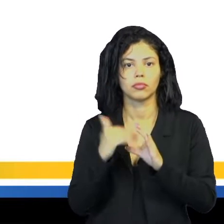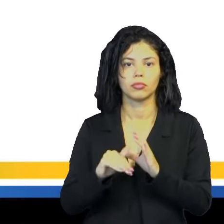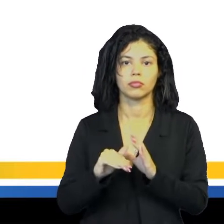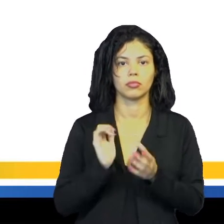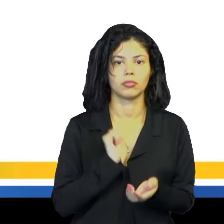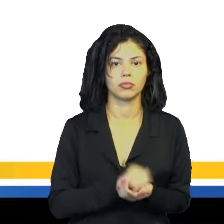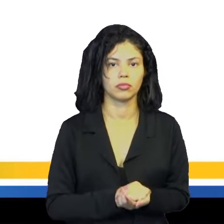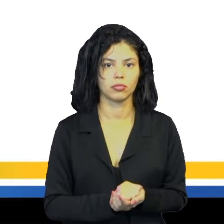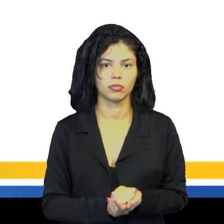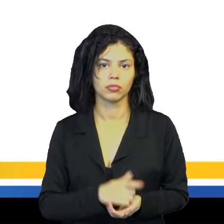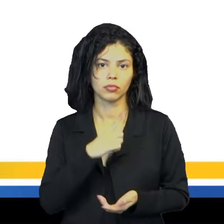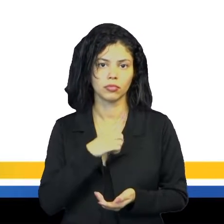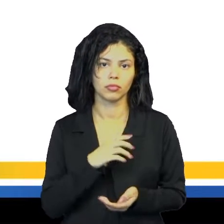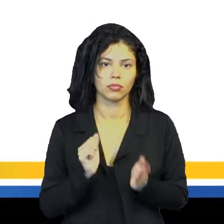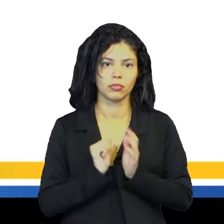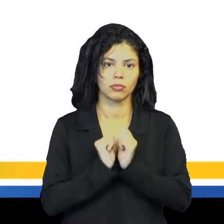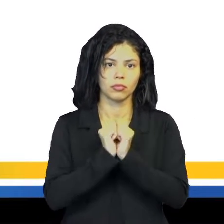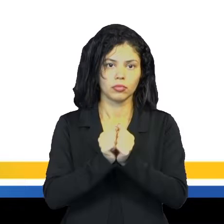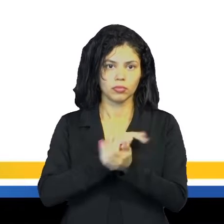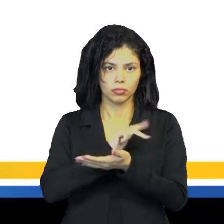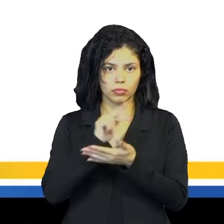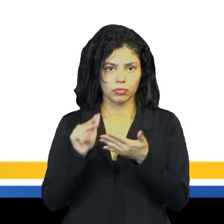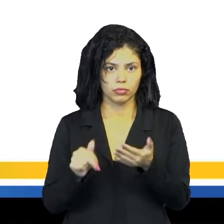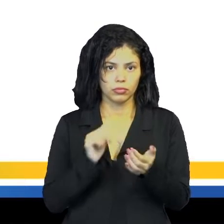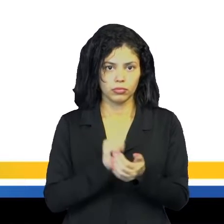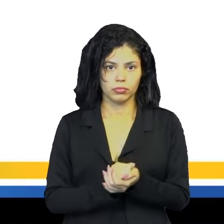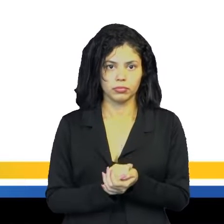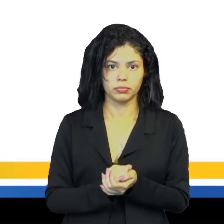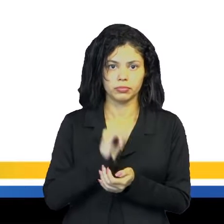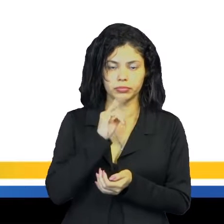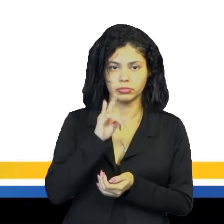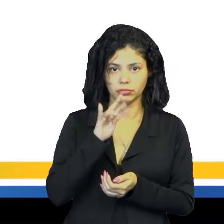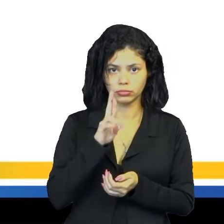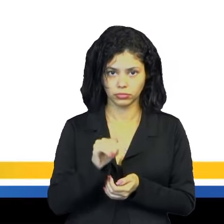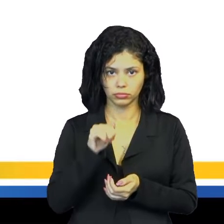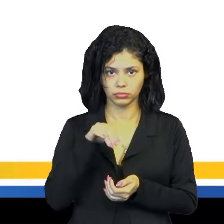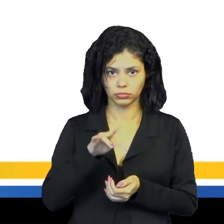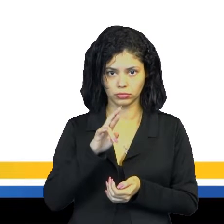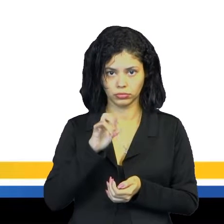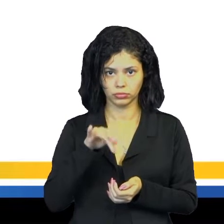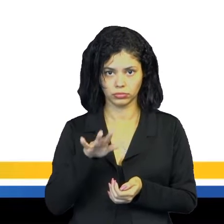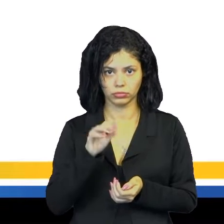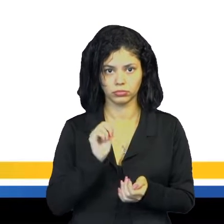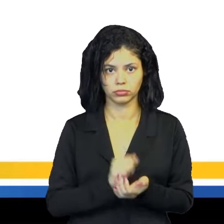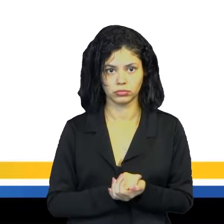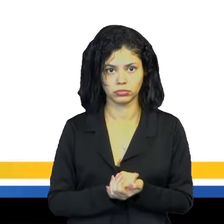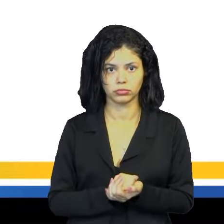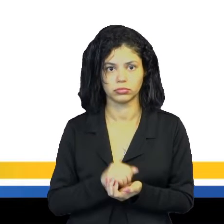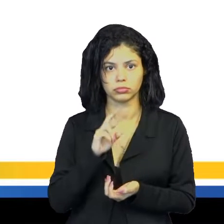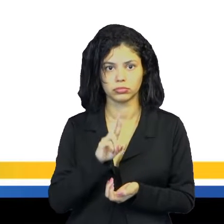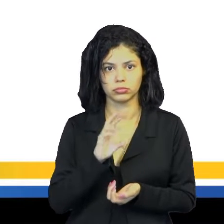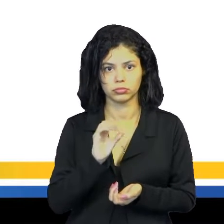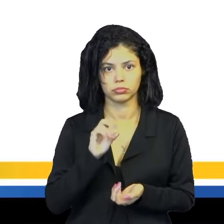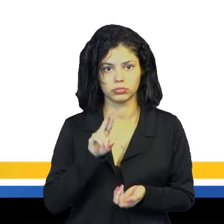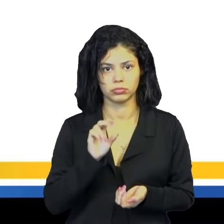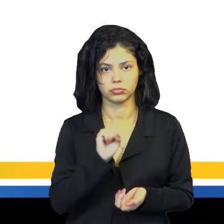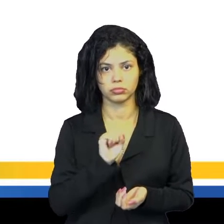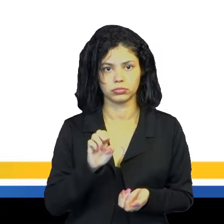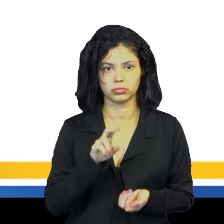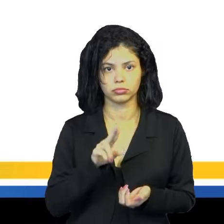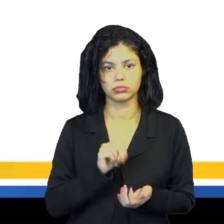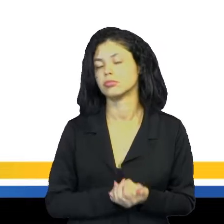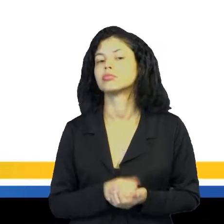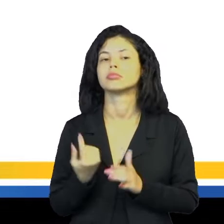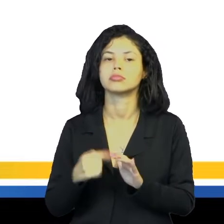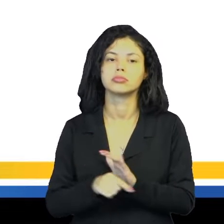da enciclopédia contou com a participação de vários expoentes iluministas, como Montesquieu e o Rousseau. Suas ideias se